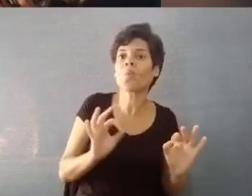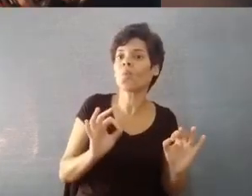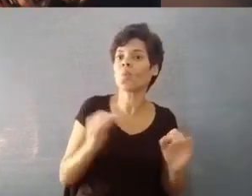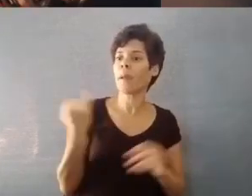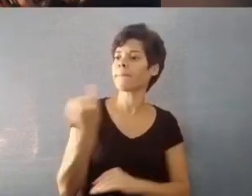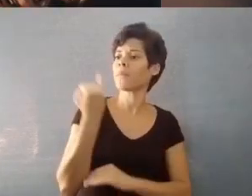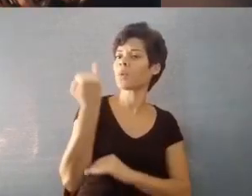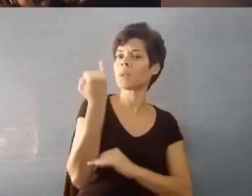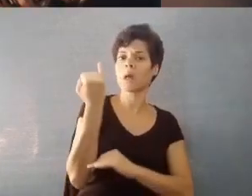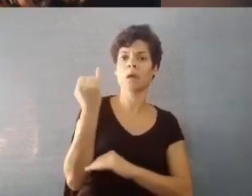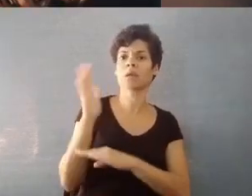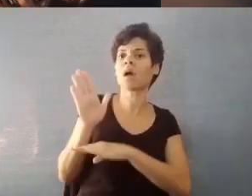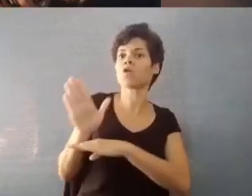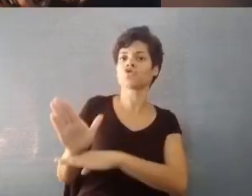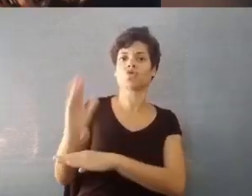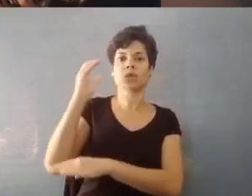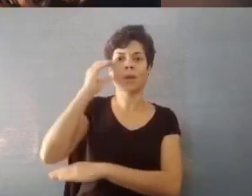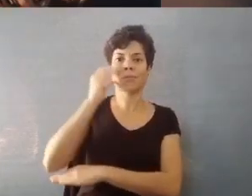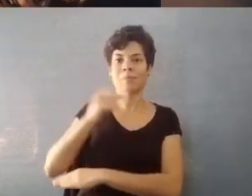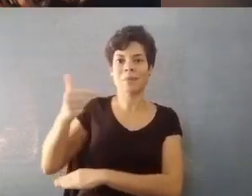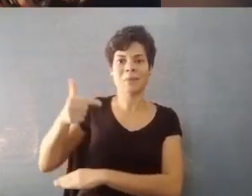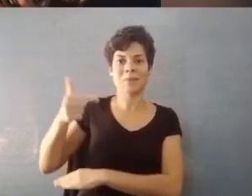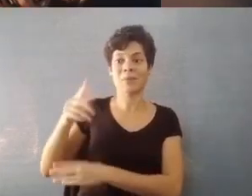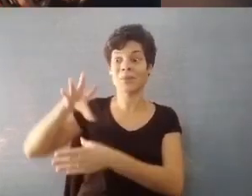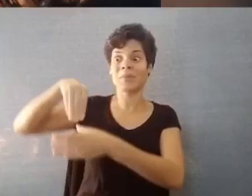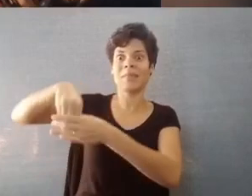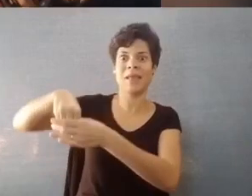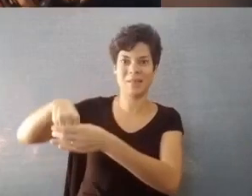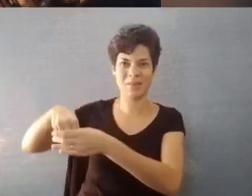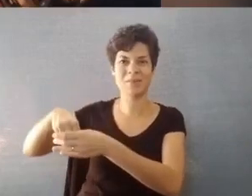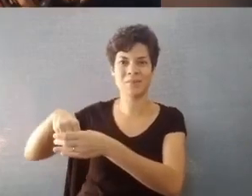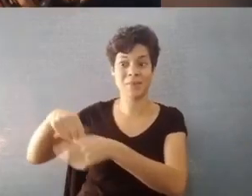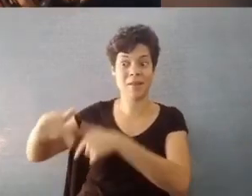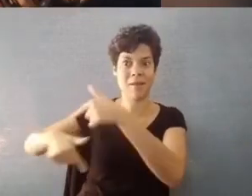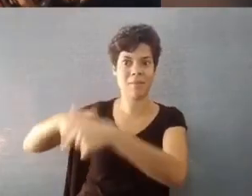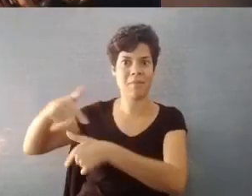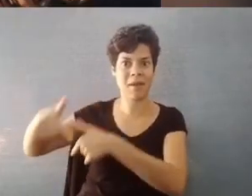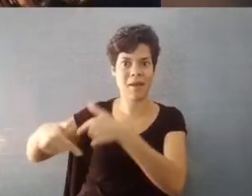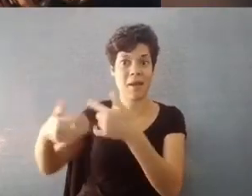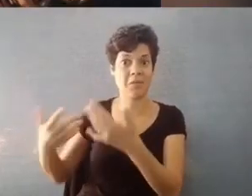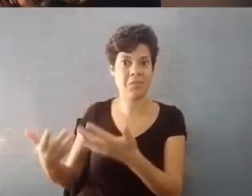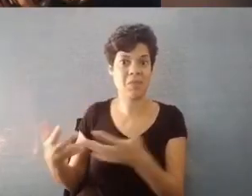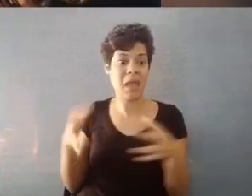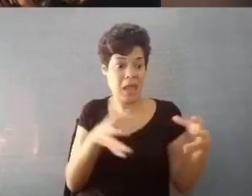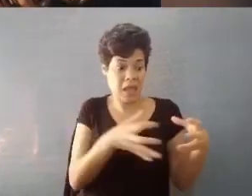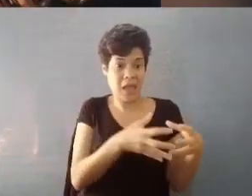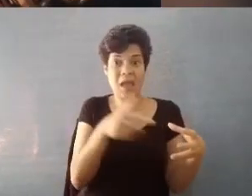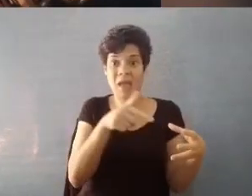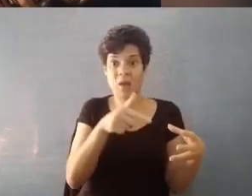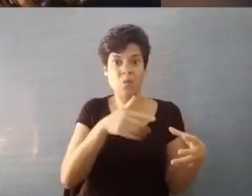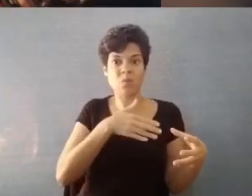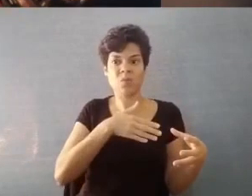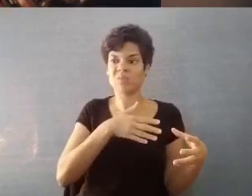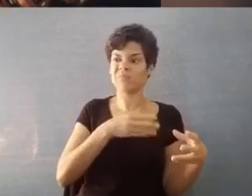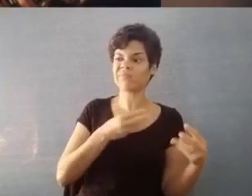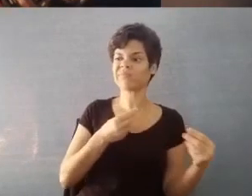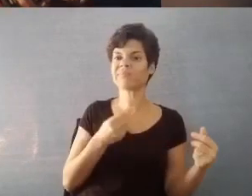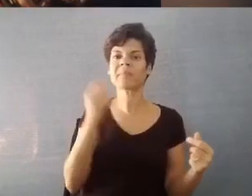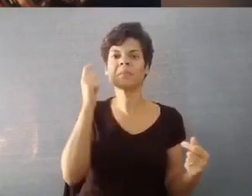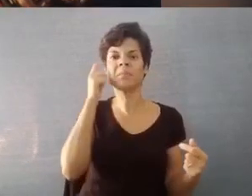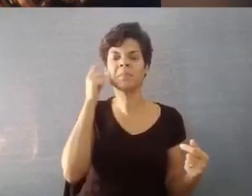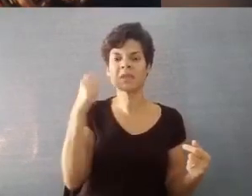Pedro II, e assim fundaram o Partido